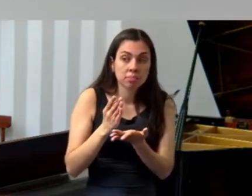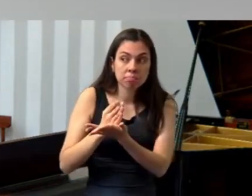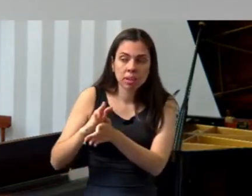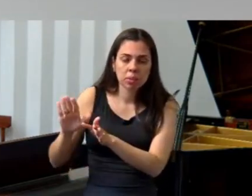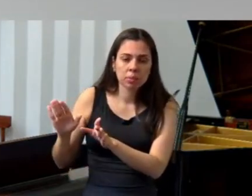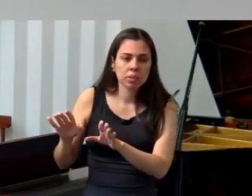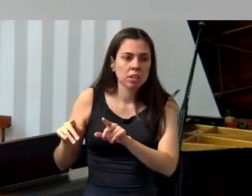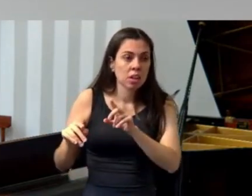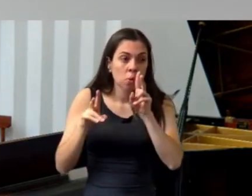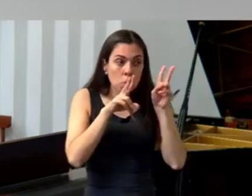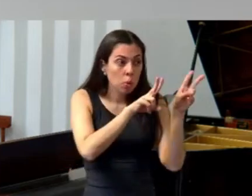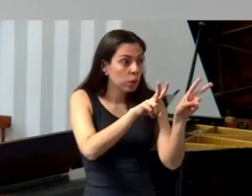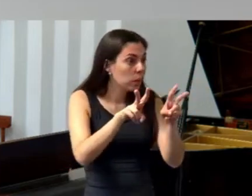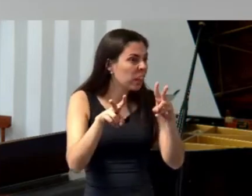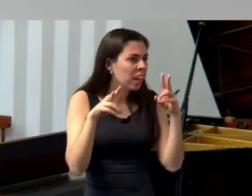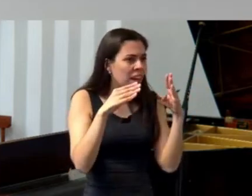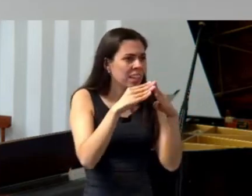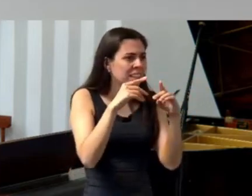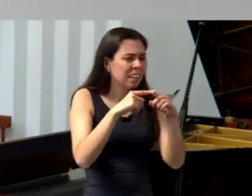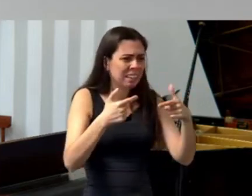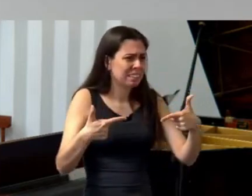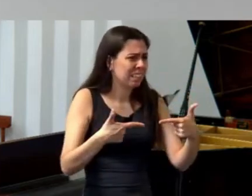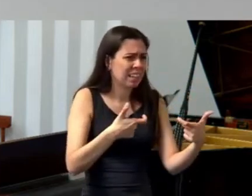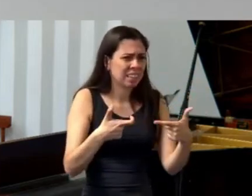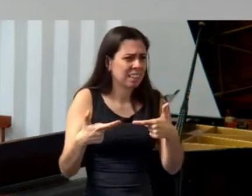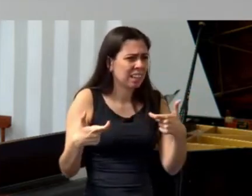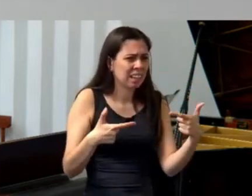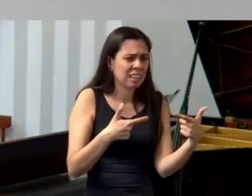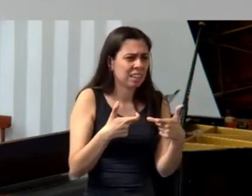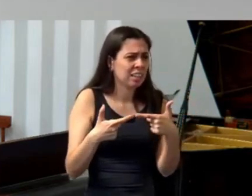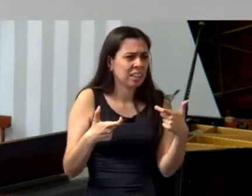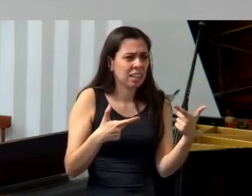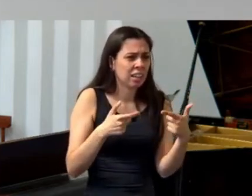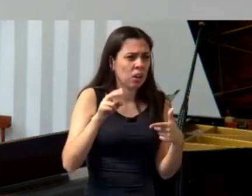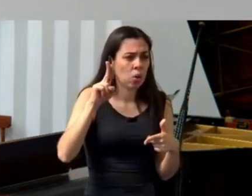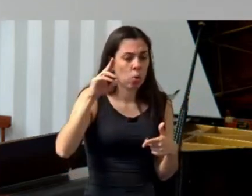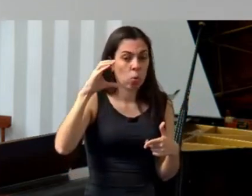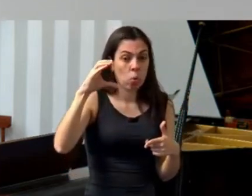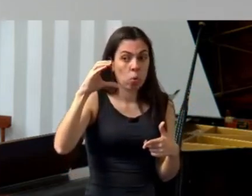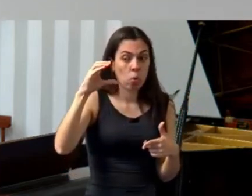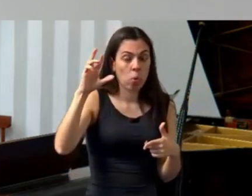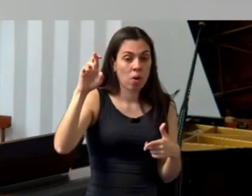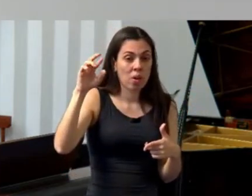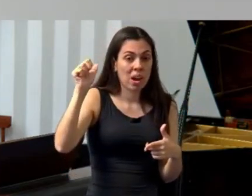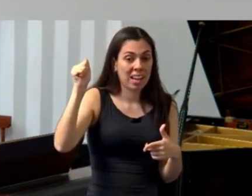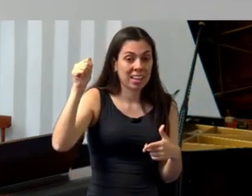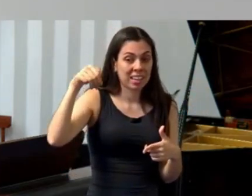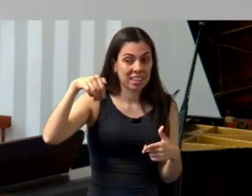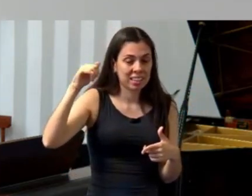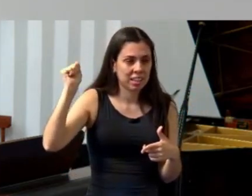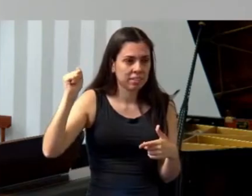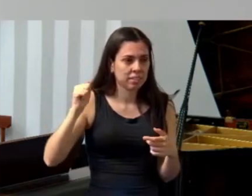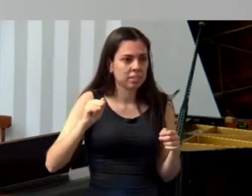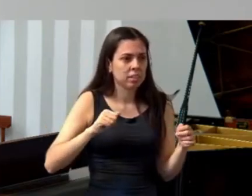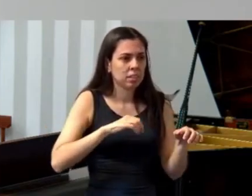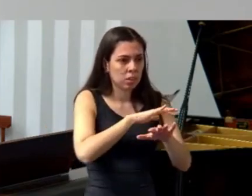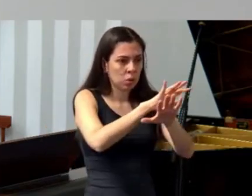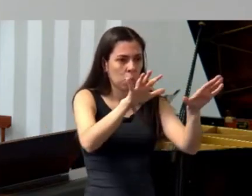aqui? Que está no meio de uma guerra, que nós não sabemos o que é uma guerra.